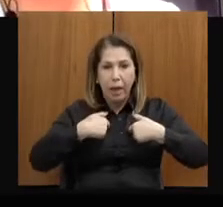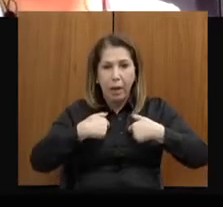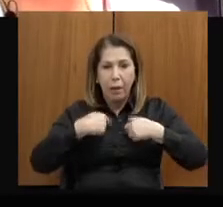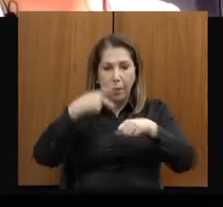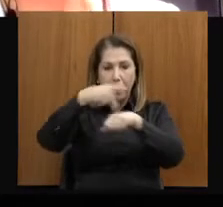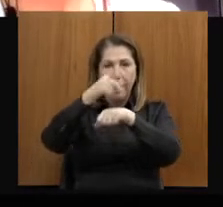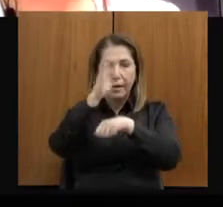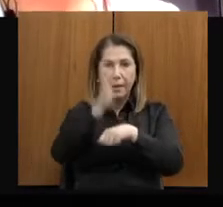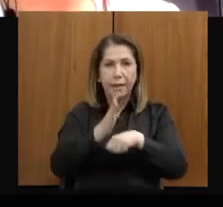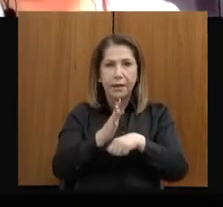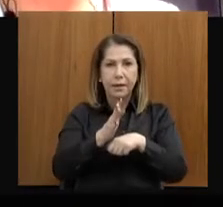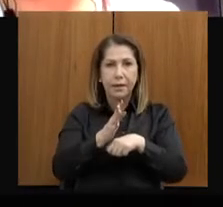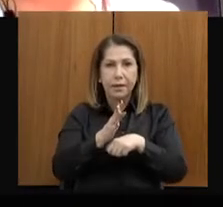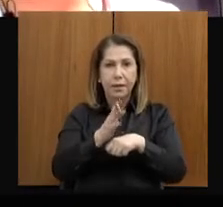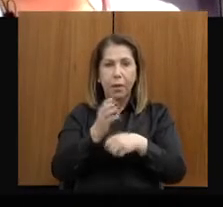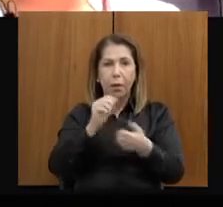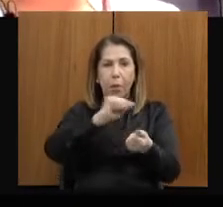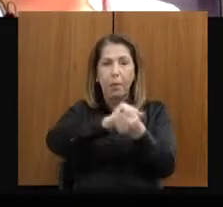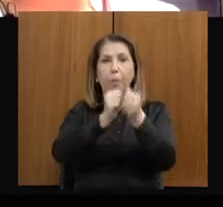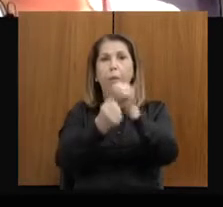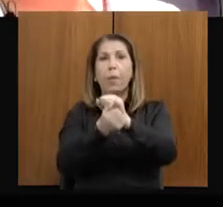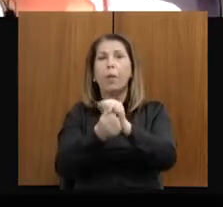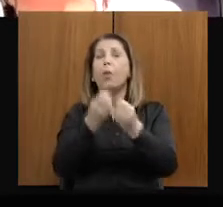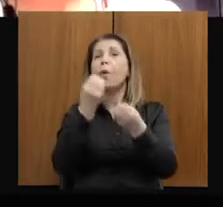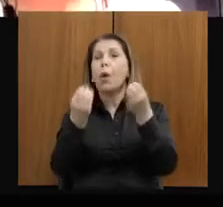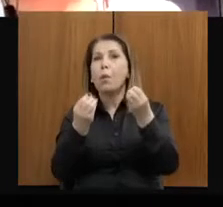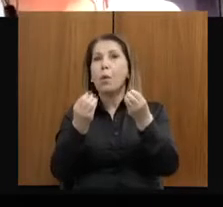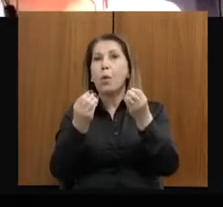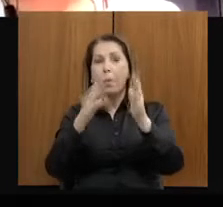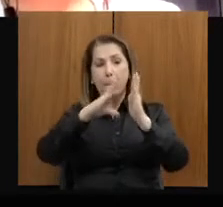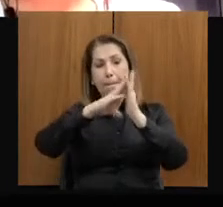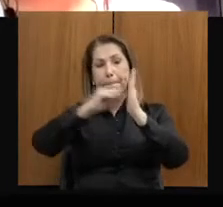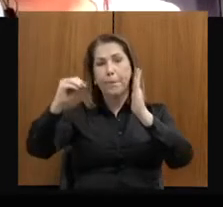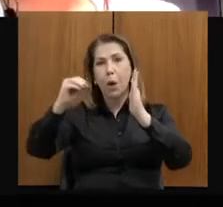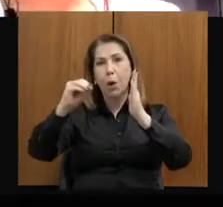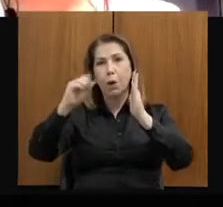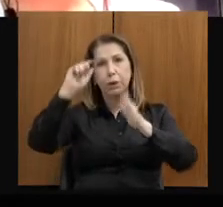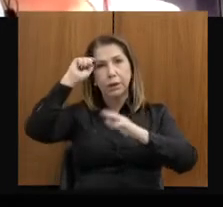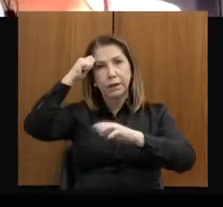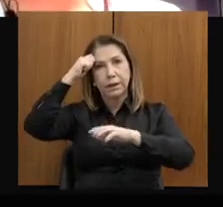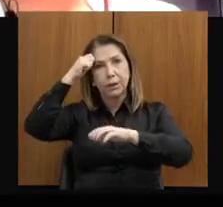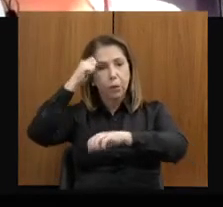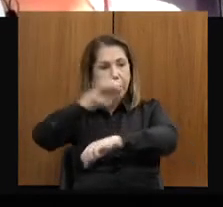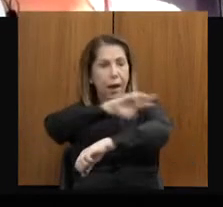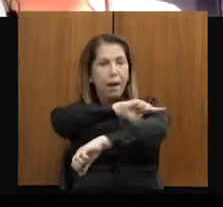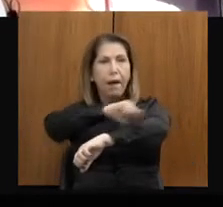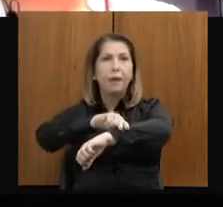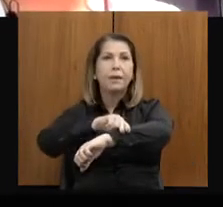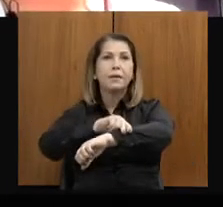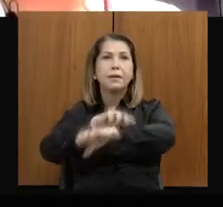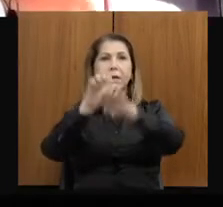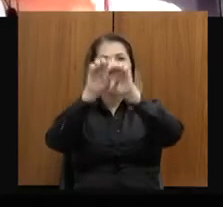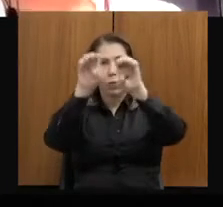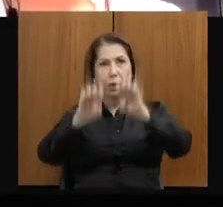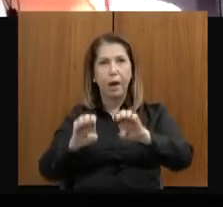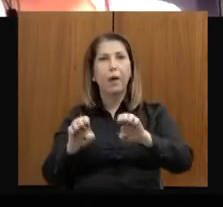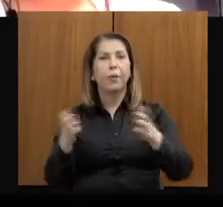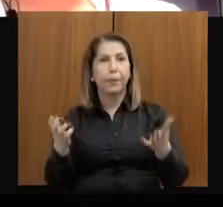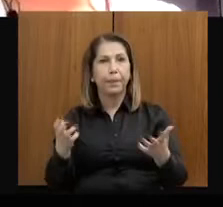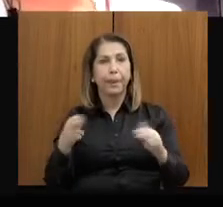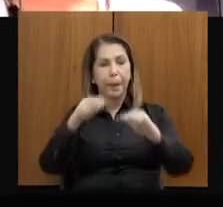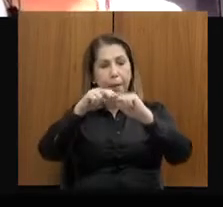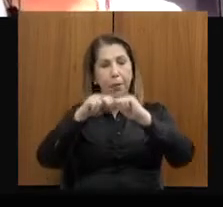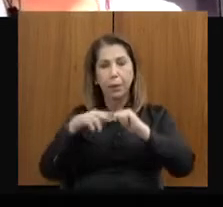como um país que é moldado pelo racismo estrutural e para que isso aconteça é muito importante que nós começamos as